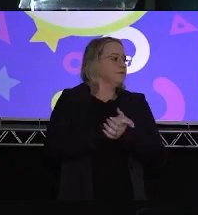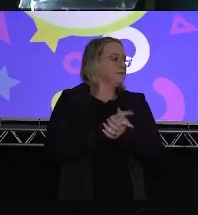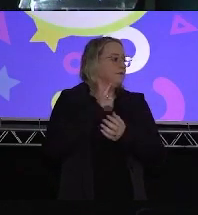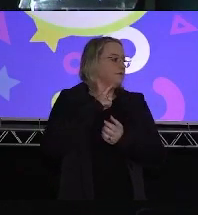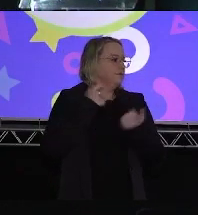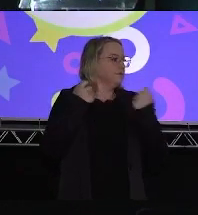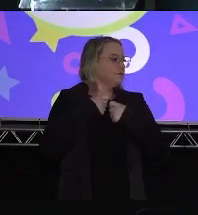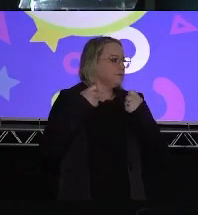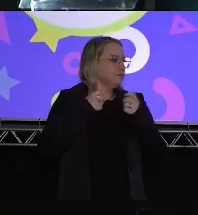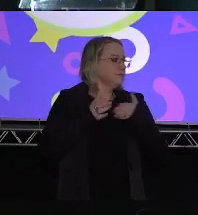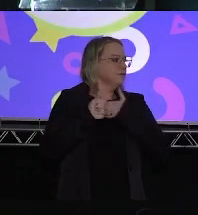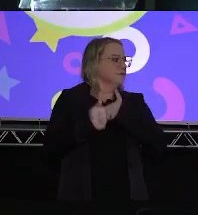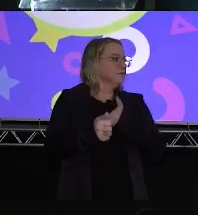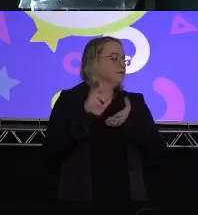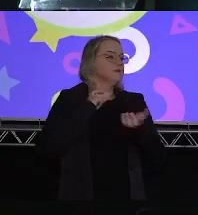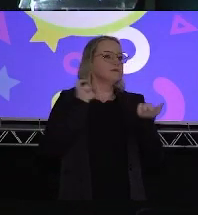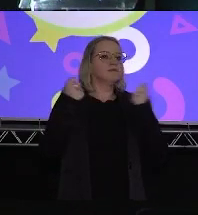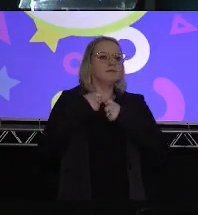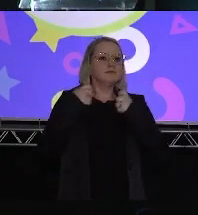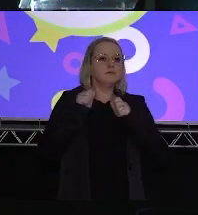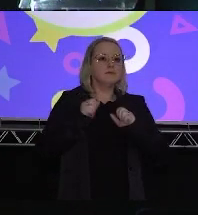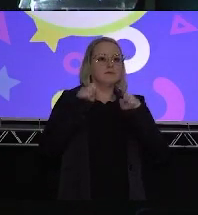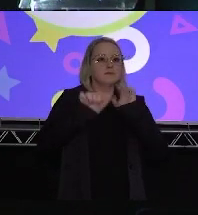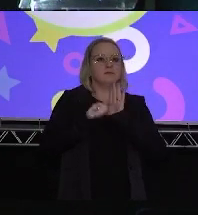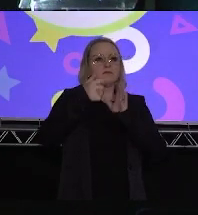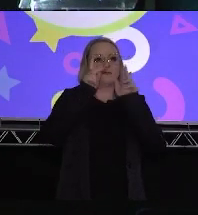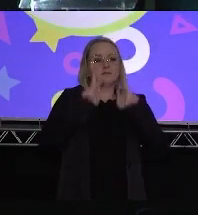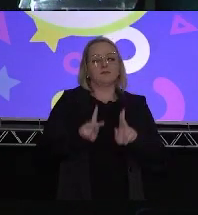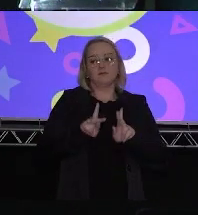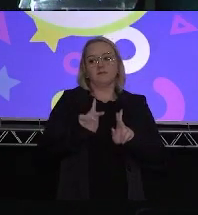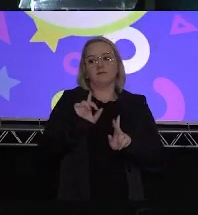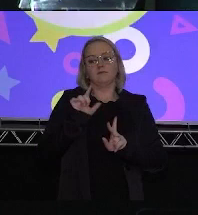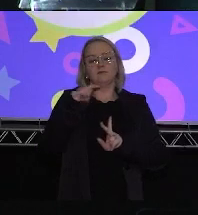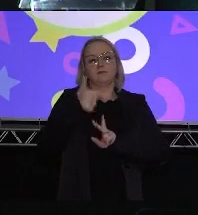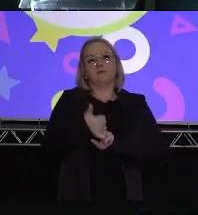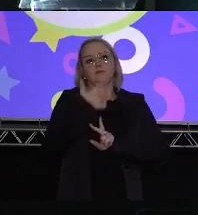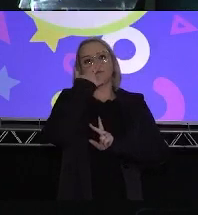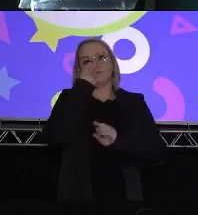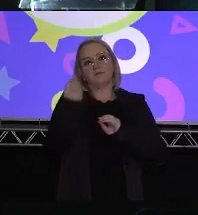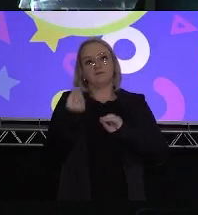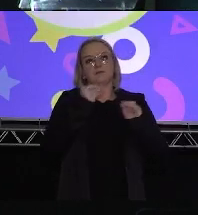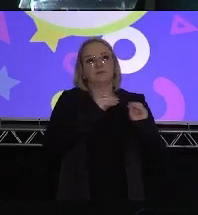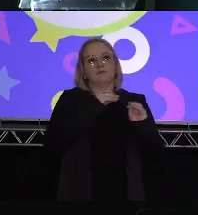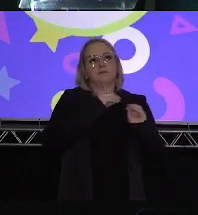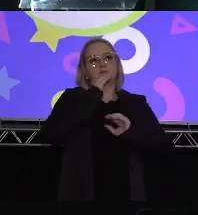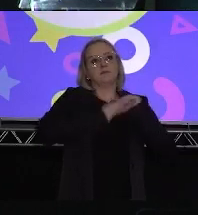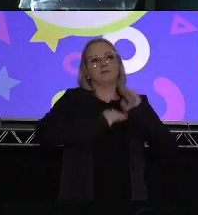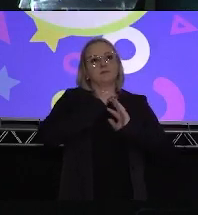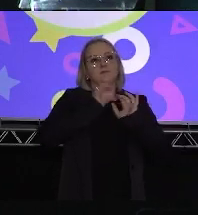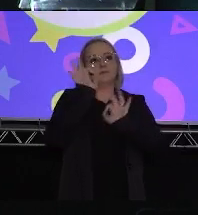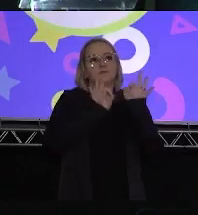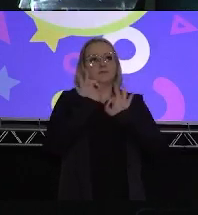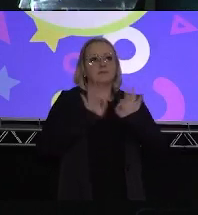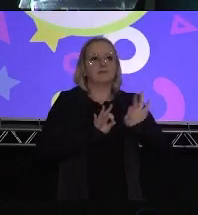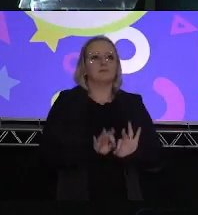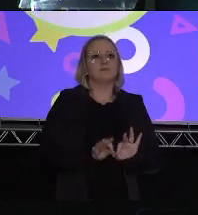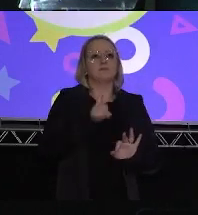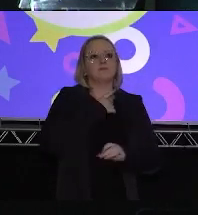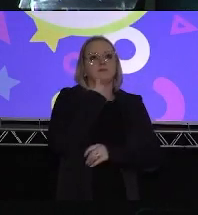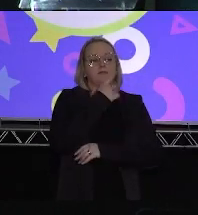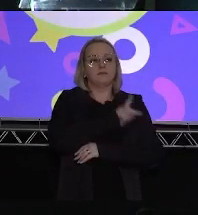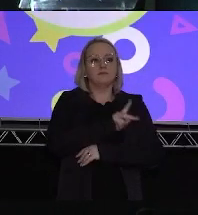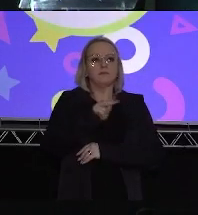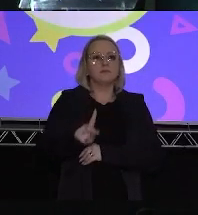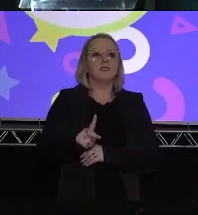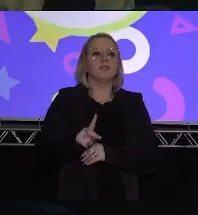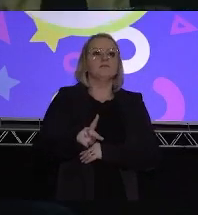capacitação direcionada. Então, a gente capacita primeiro as pessoas, e aí elas são mentoradas a partir de um projeto. Então, tem um professor, tem uma pessoa